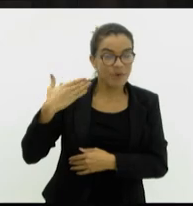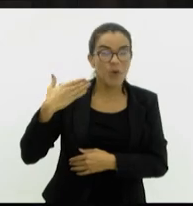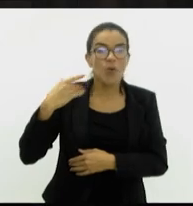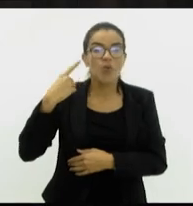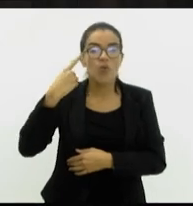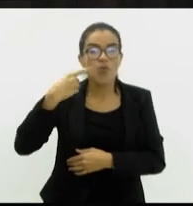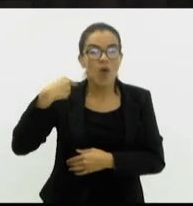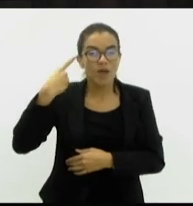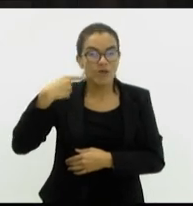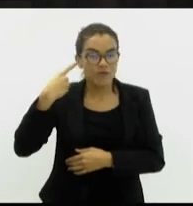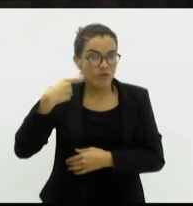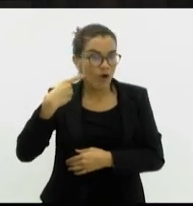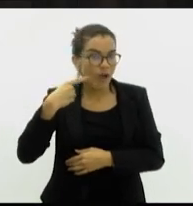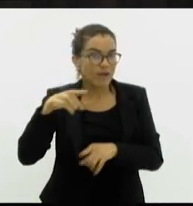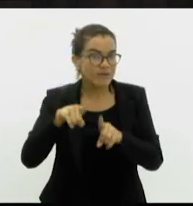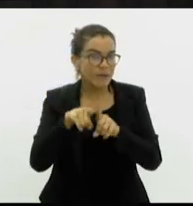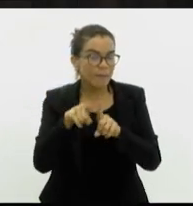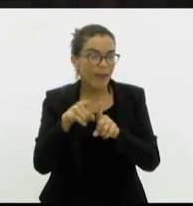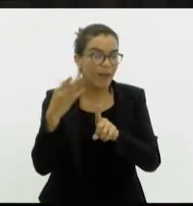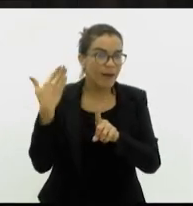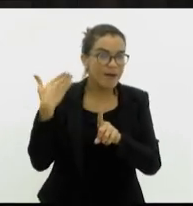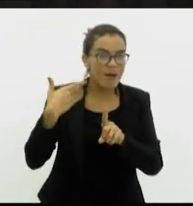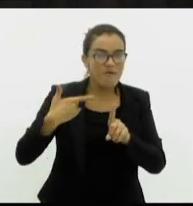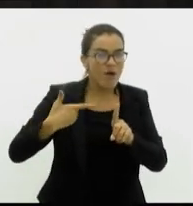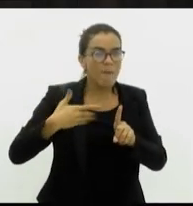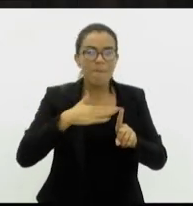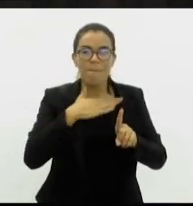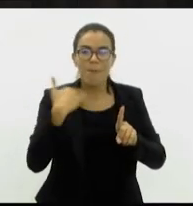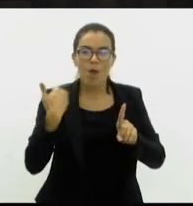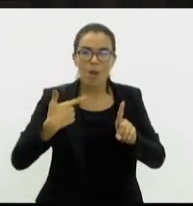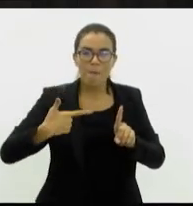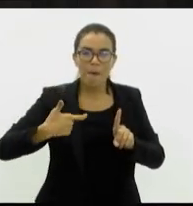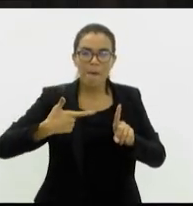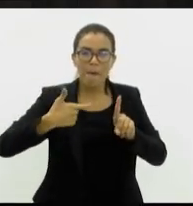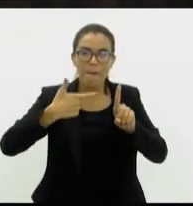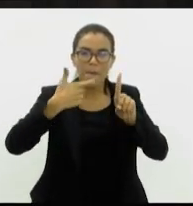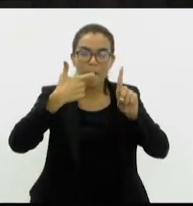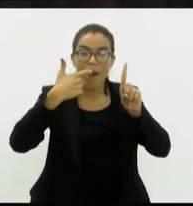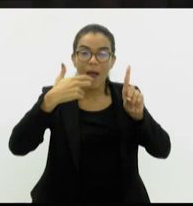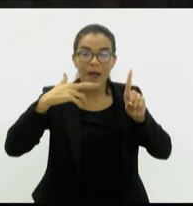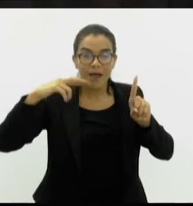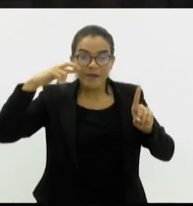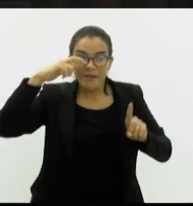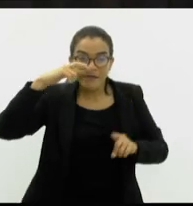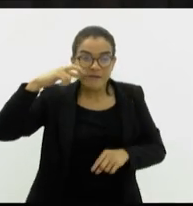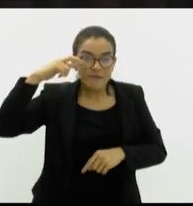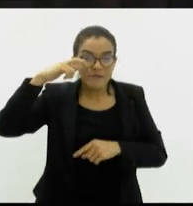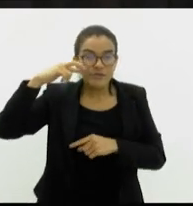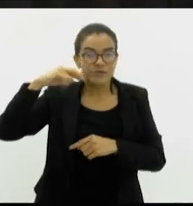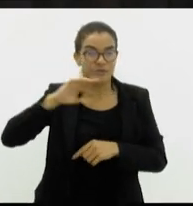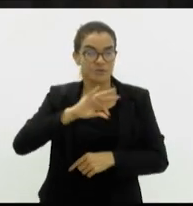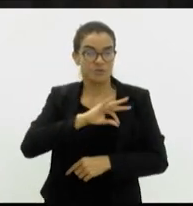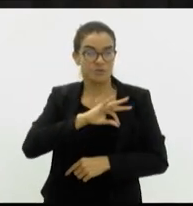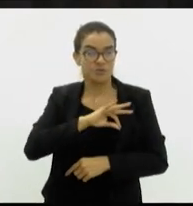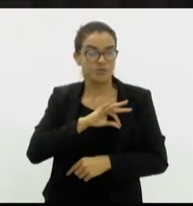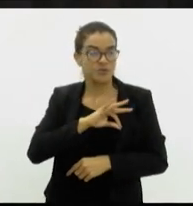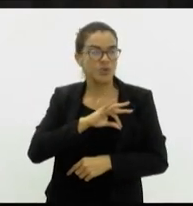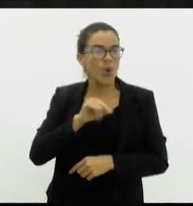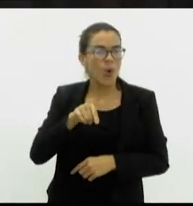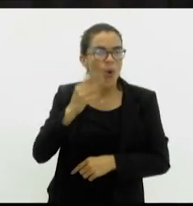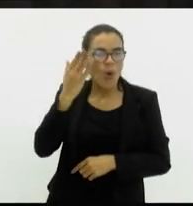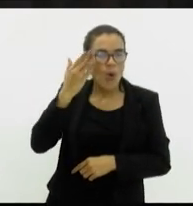assassinado aqui no centro da cidade e segundo as investigações policiais se deve